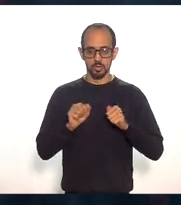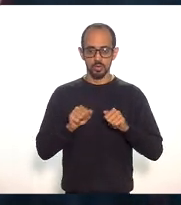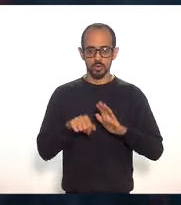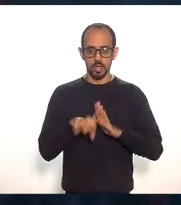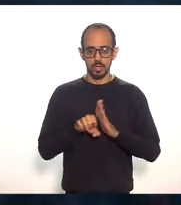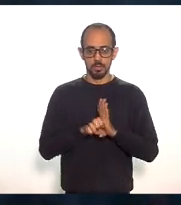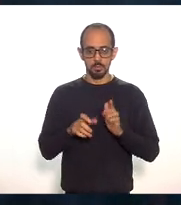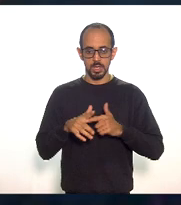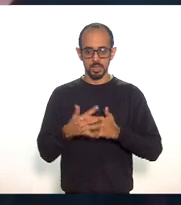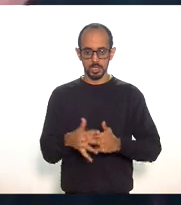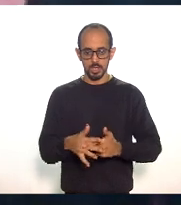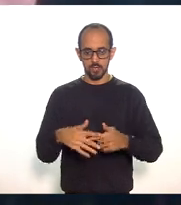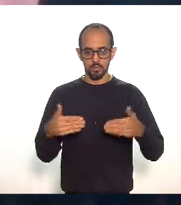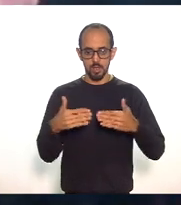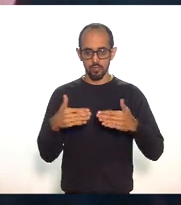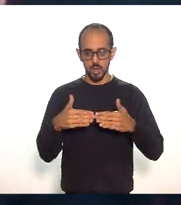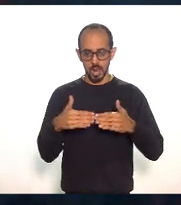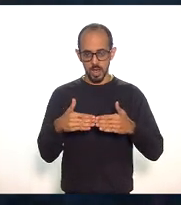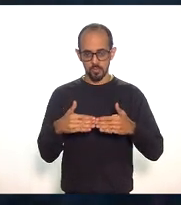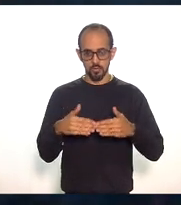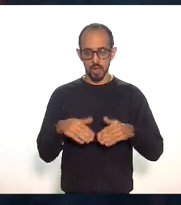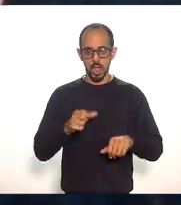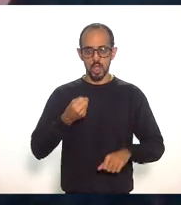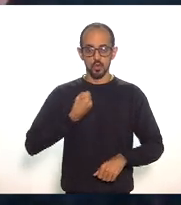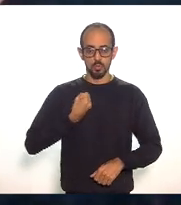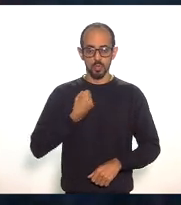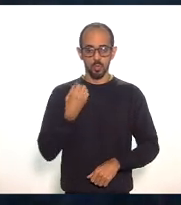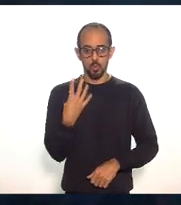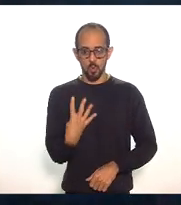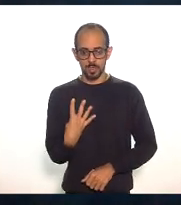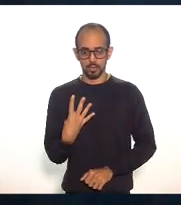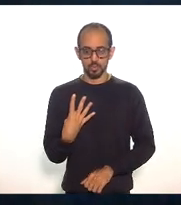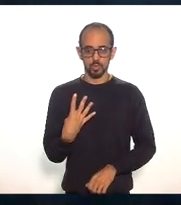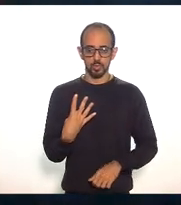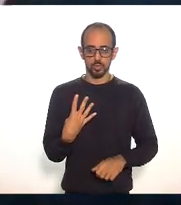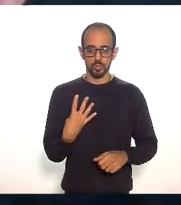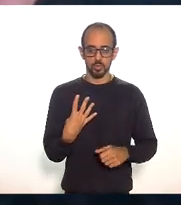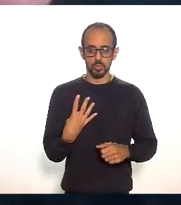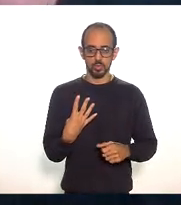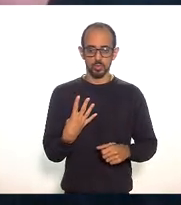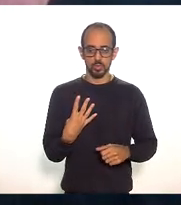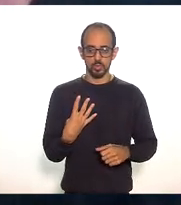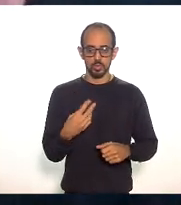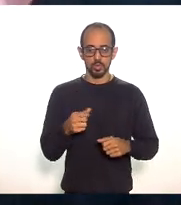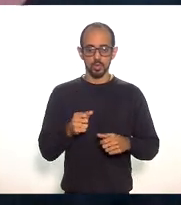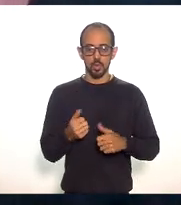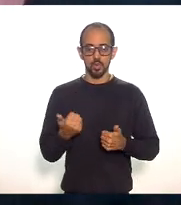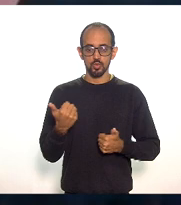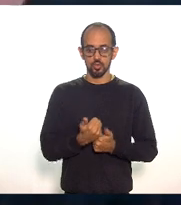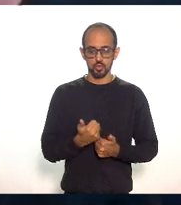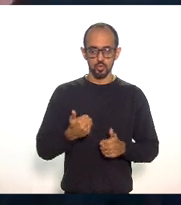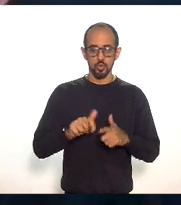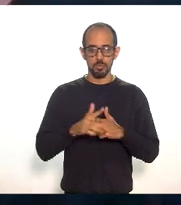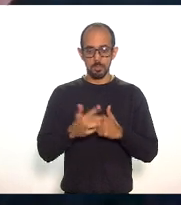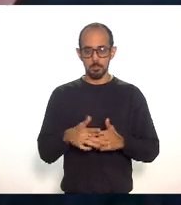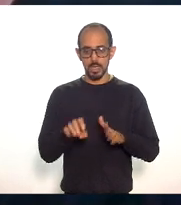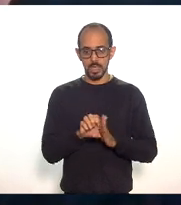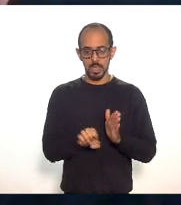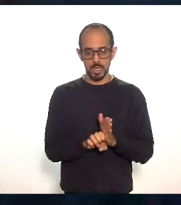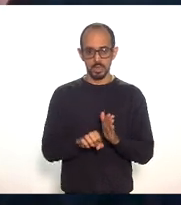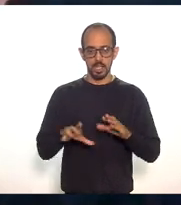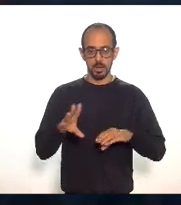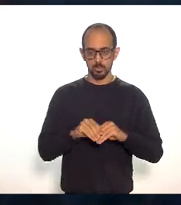Parecer favorável à emenda número 4... parecer com subemenda aglutinativa as